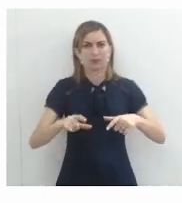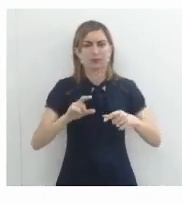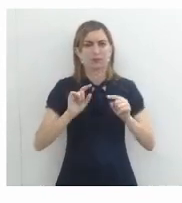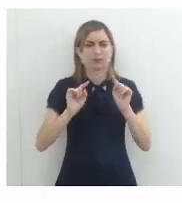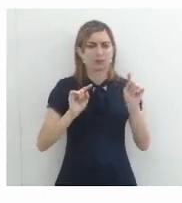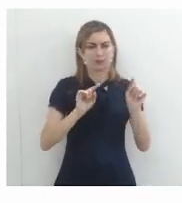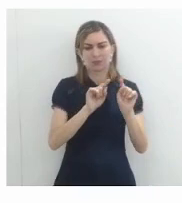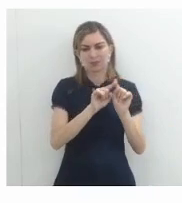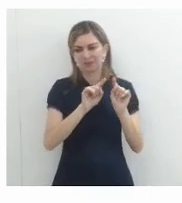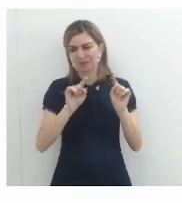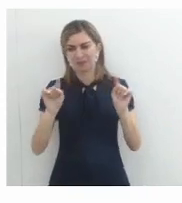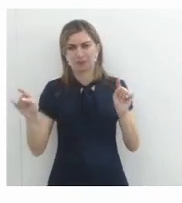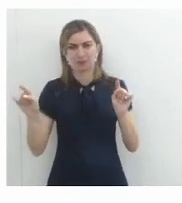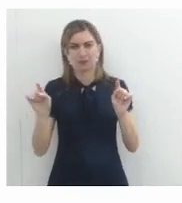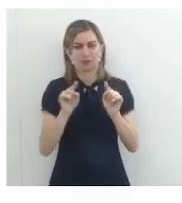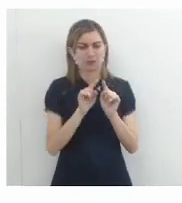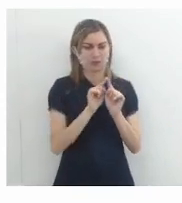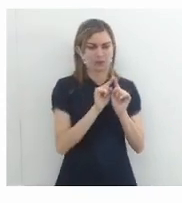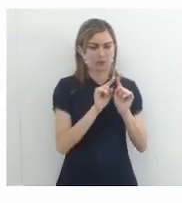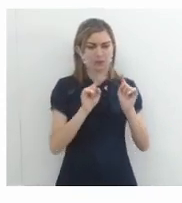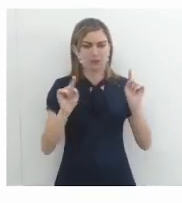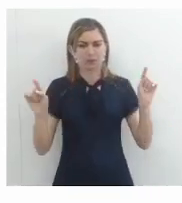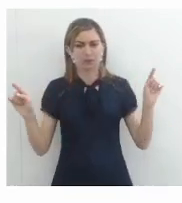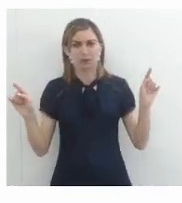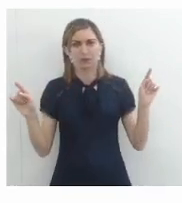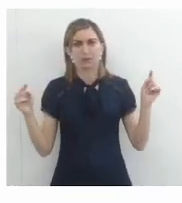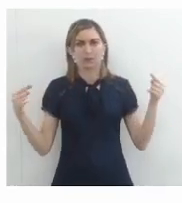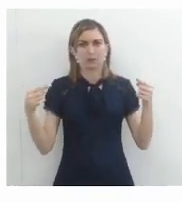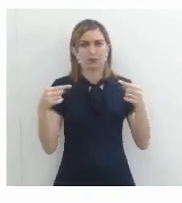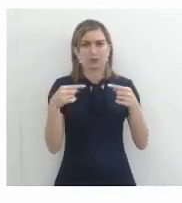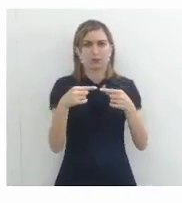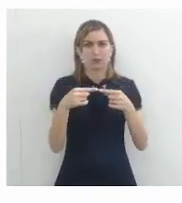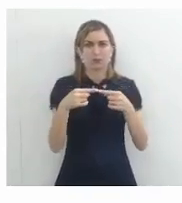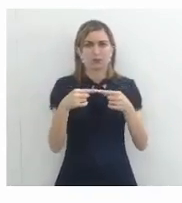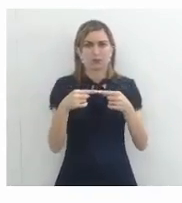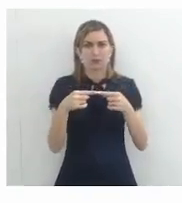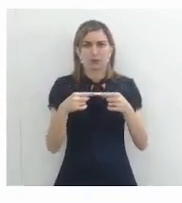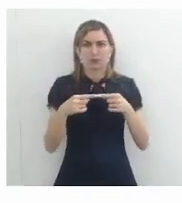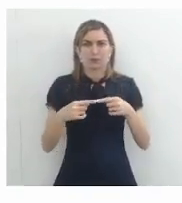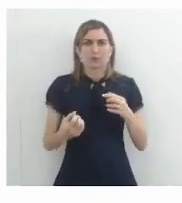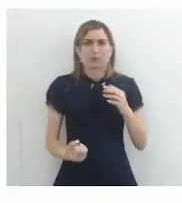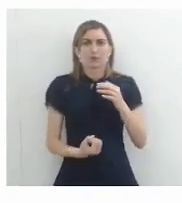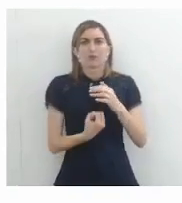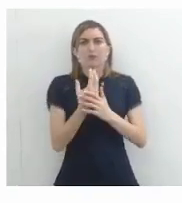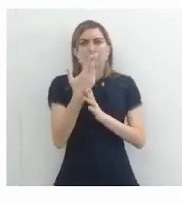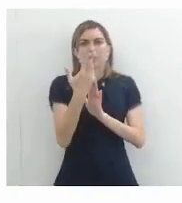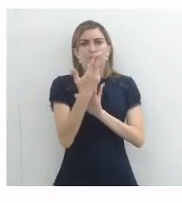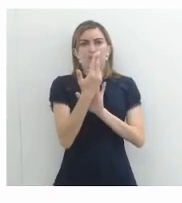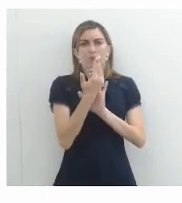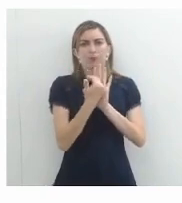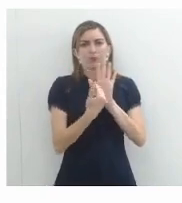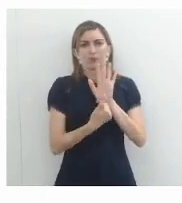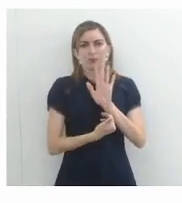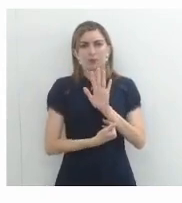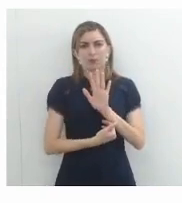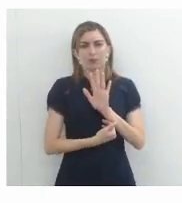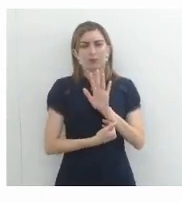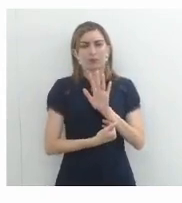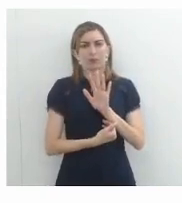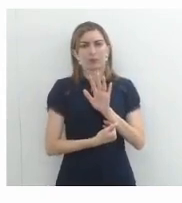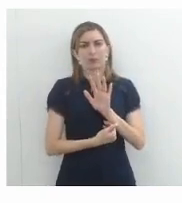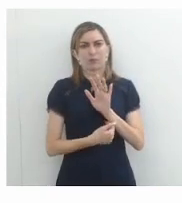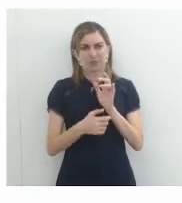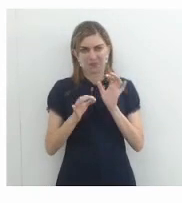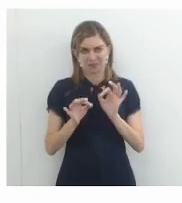pontos, linhas e retas que se unem, pareiam e se tocam para criar figuras e perspectiva.